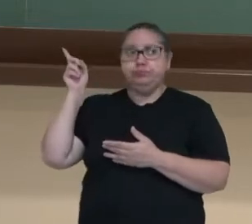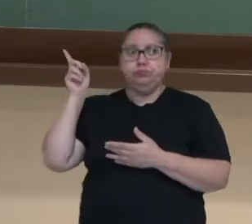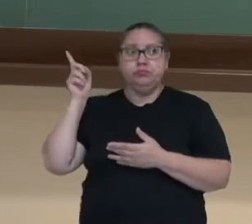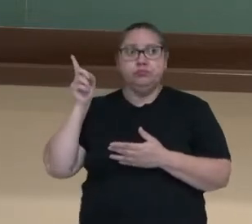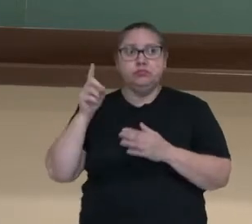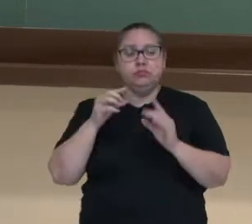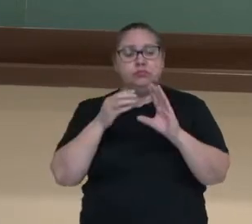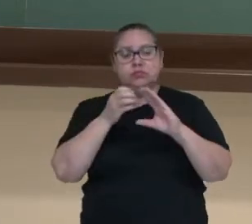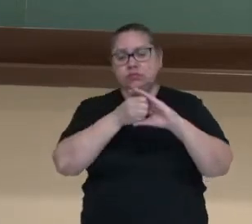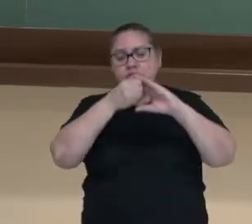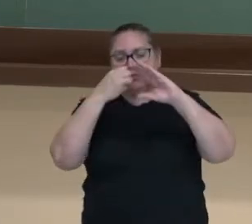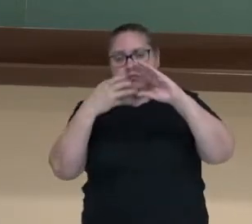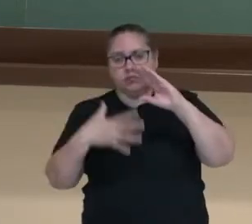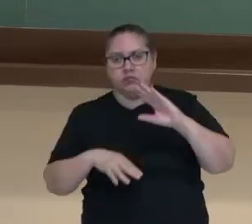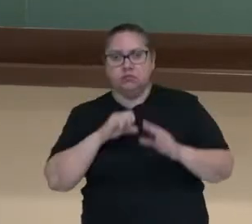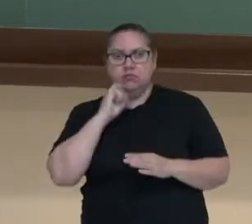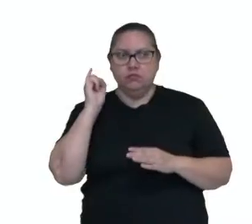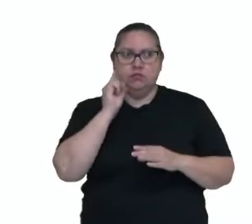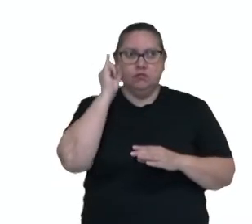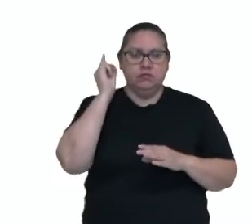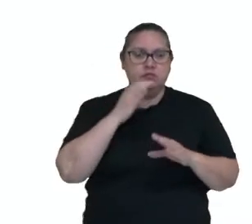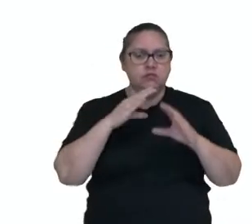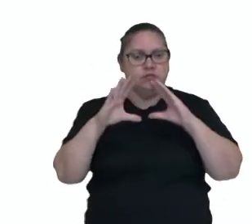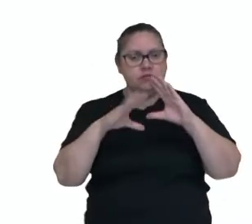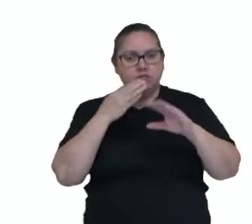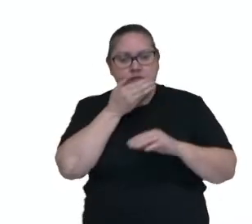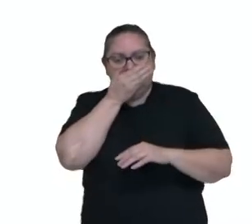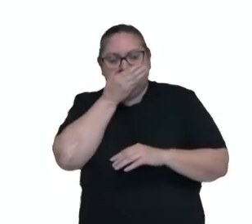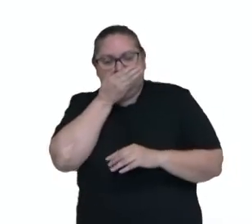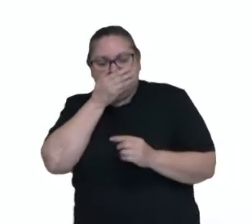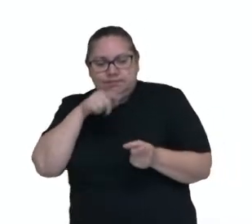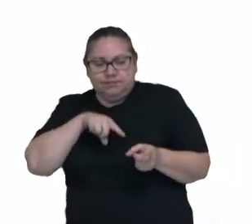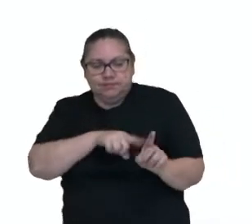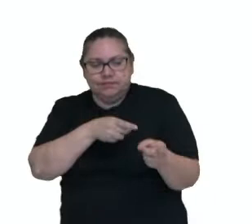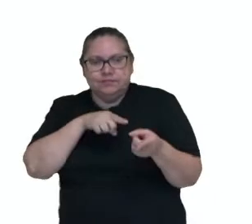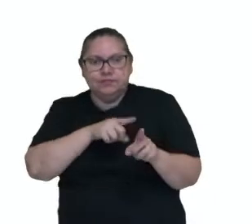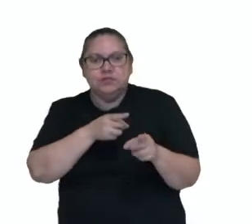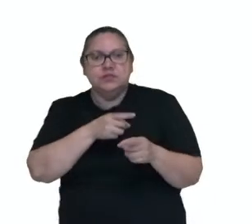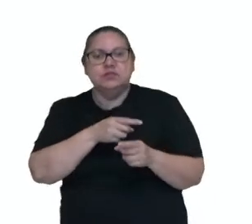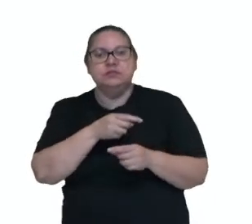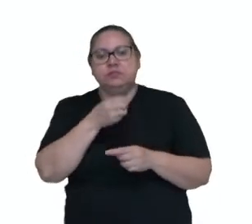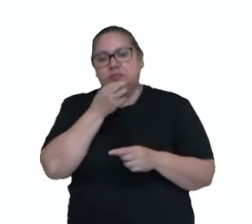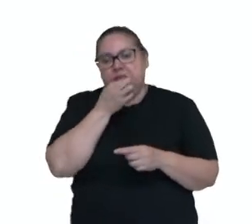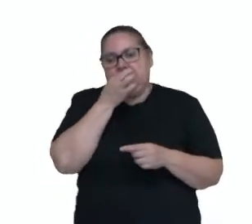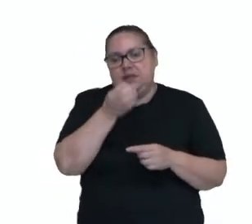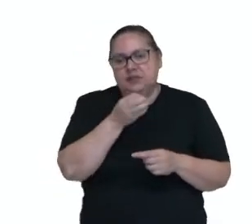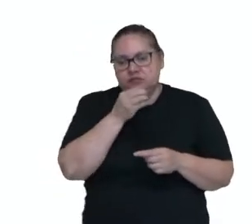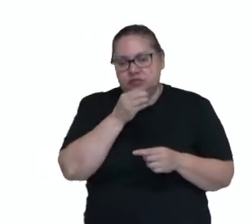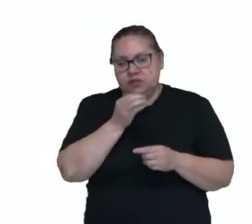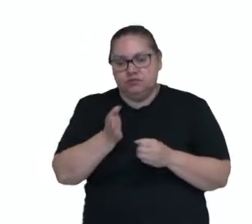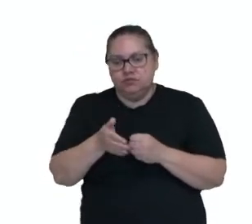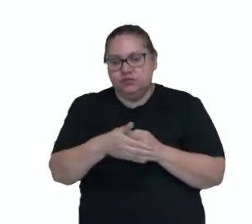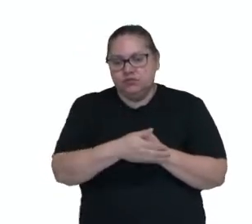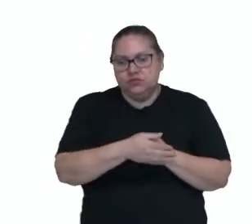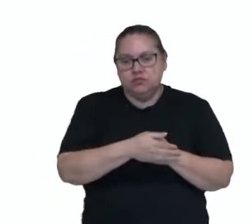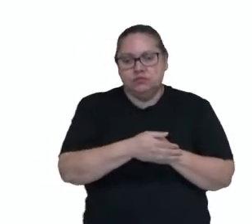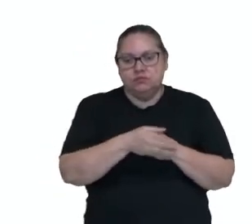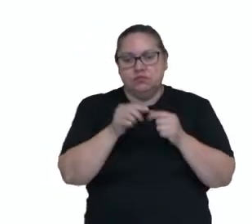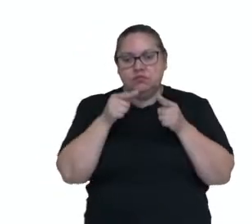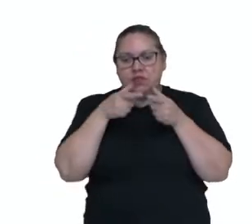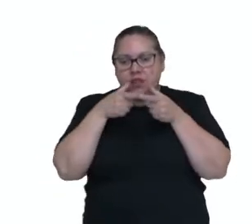As características principais das cantigas de escárnio. Então, críticas indiretas,